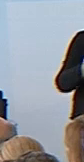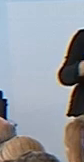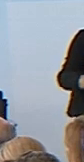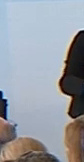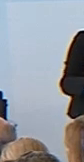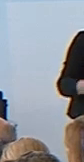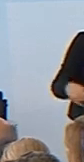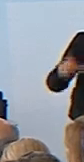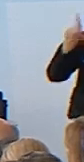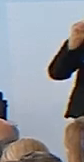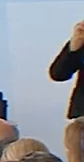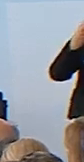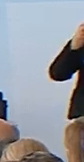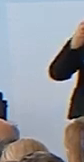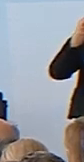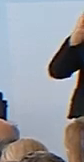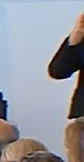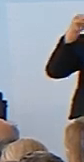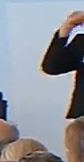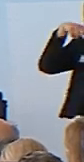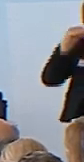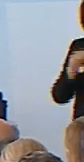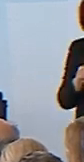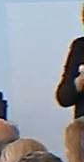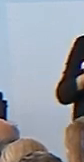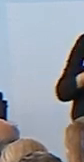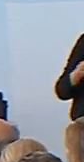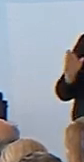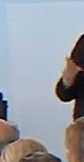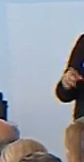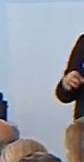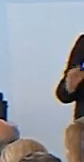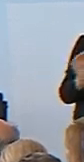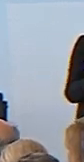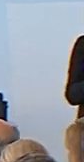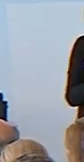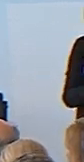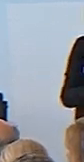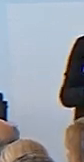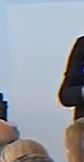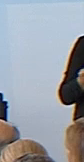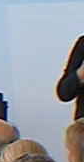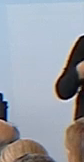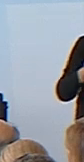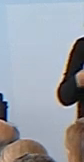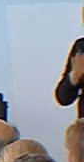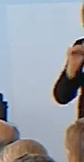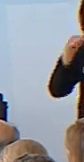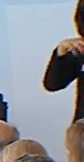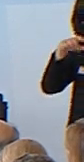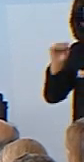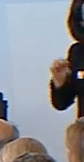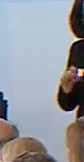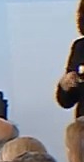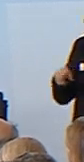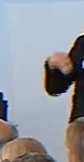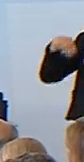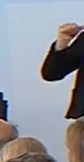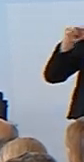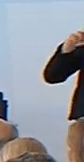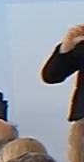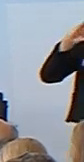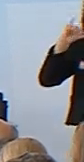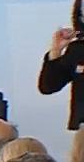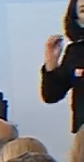Luciana Lacer Marcelo Lima e equipe A Fazenda Márcio Silva Gonçalves Ari Lopes Franco